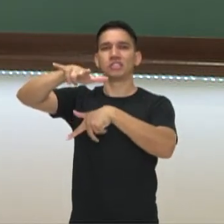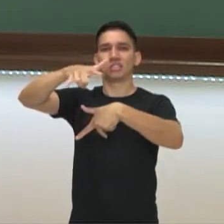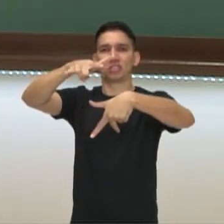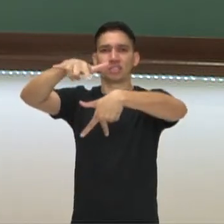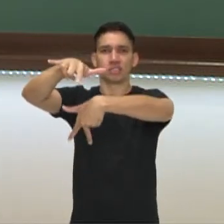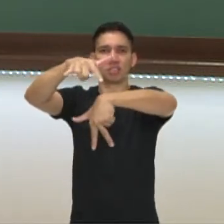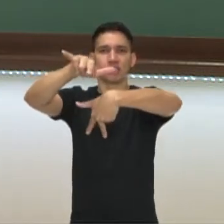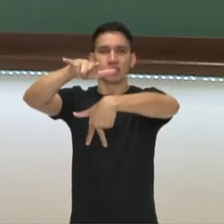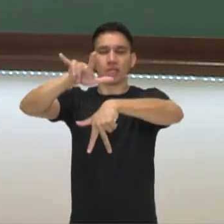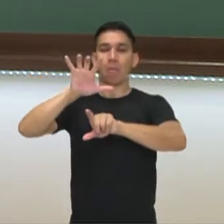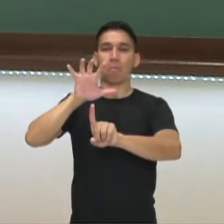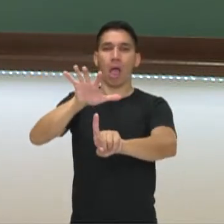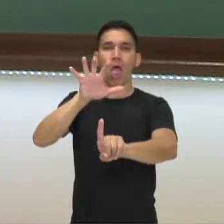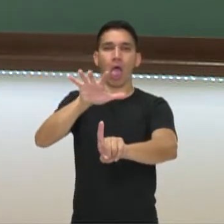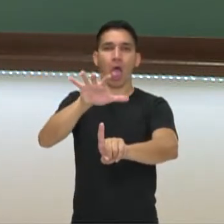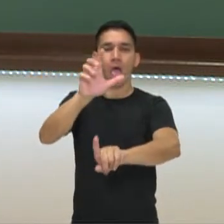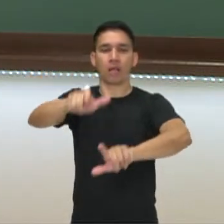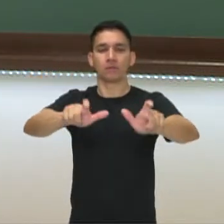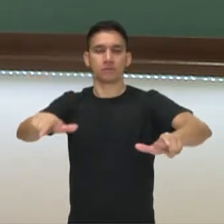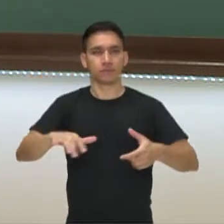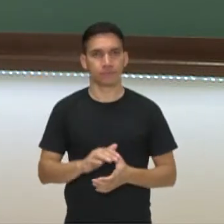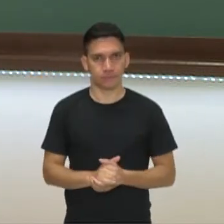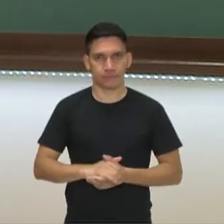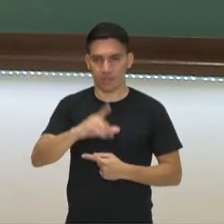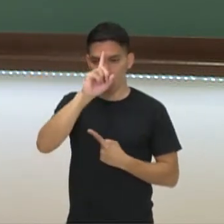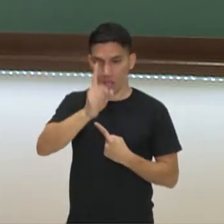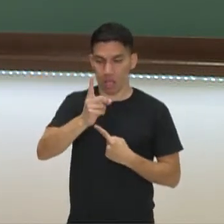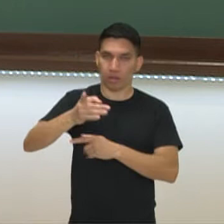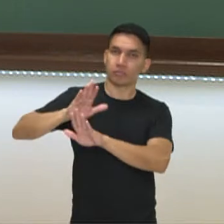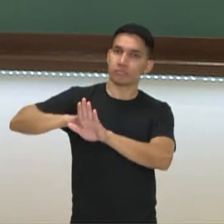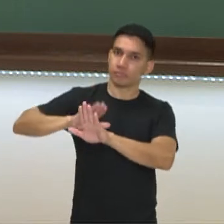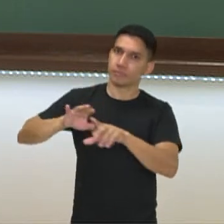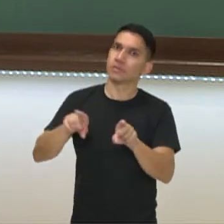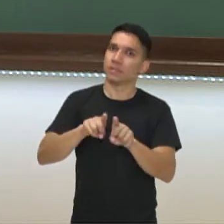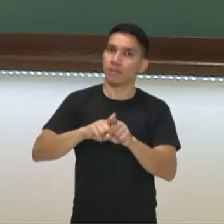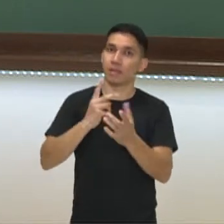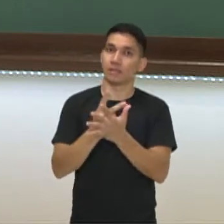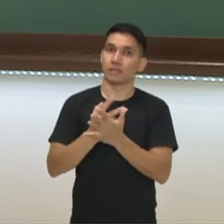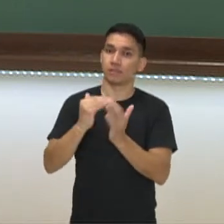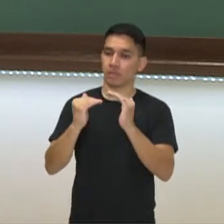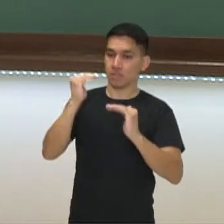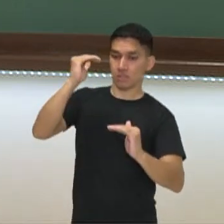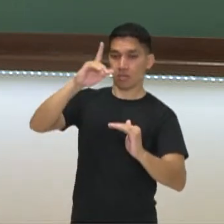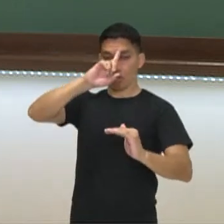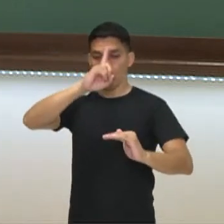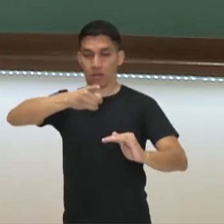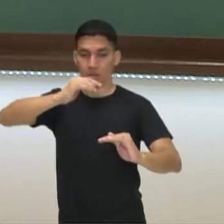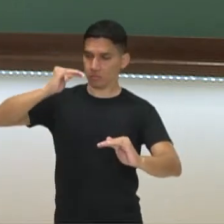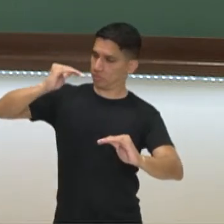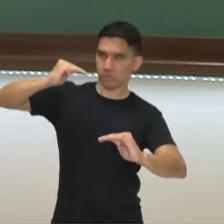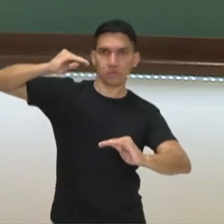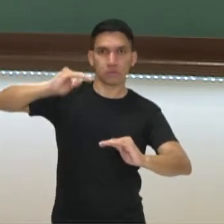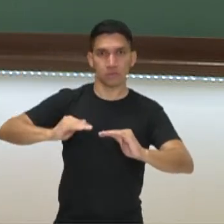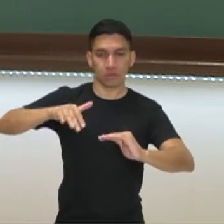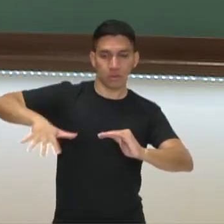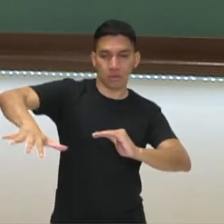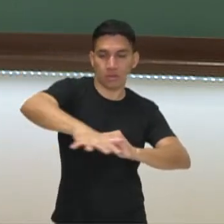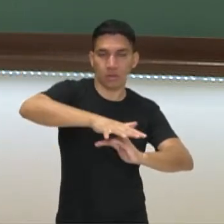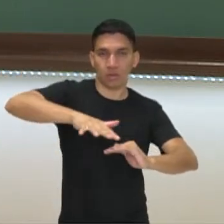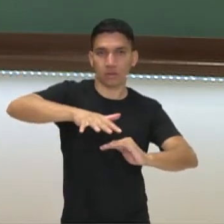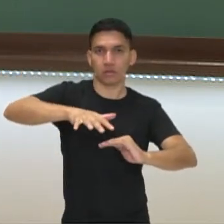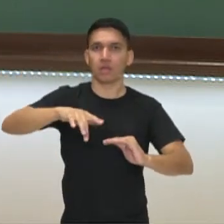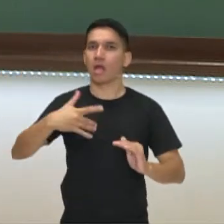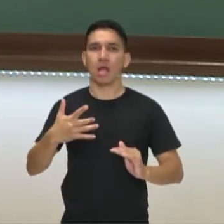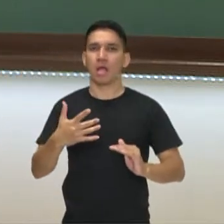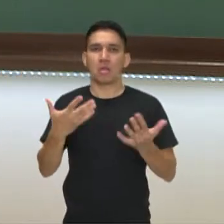quer dizer, de induzir, né? E o autoritarismo também, de cima para baixo, né? Ele nem questiona, né? Ele,